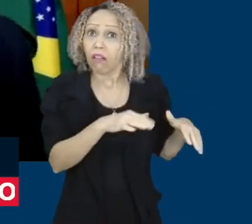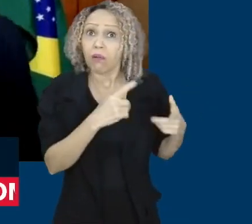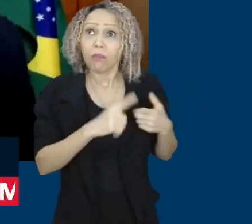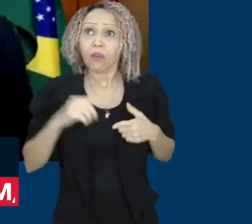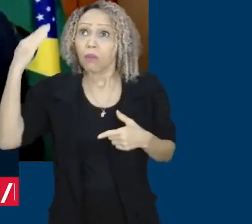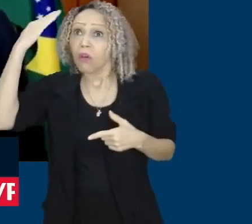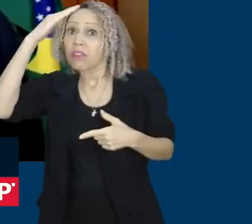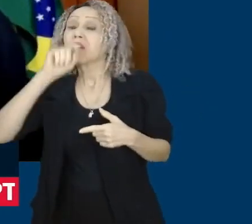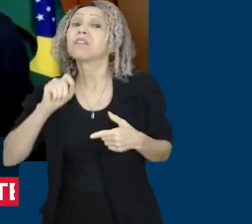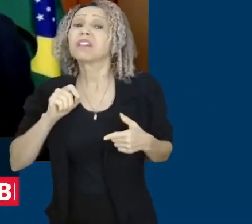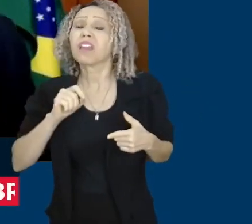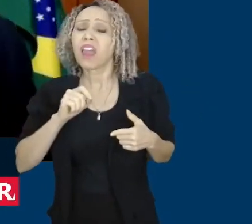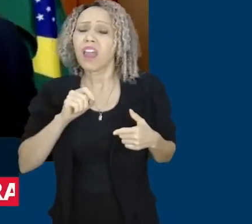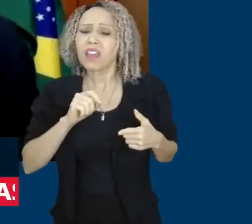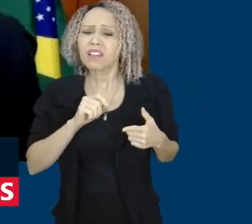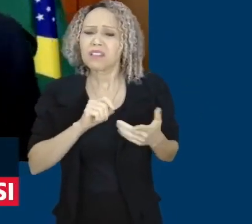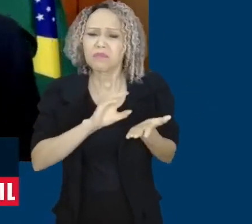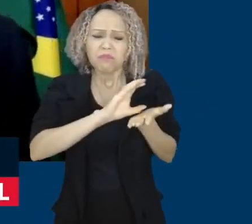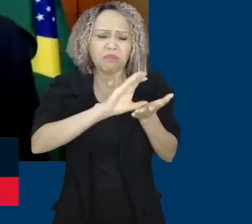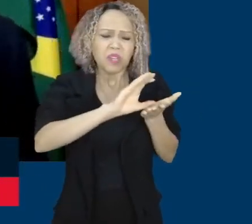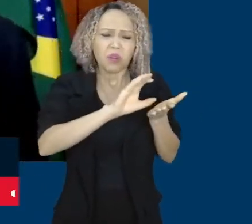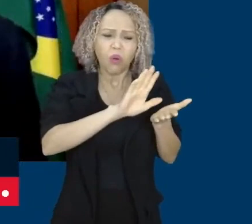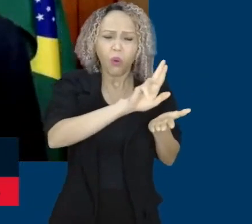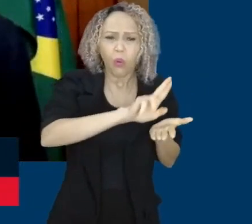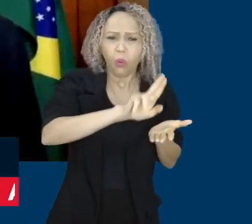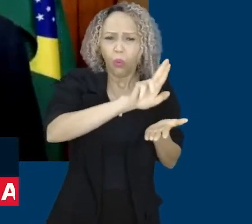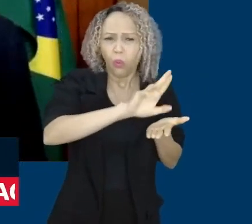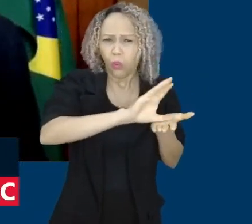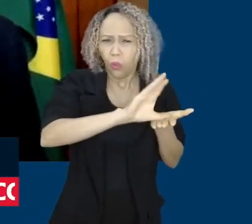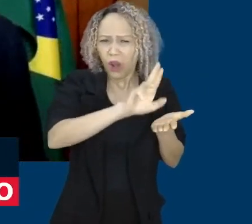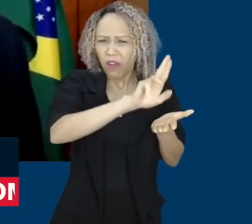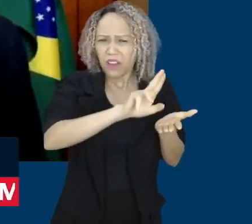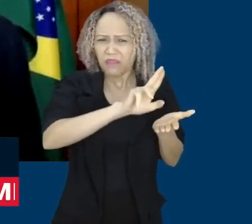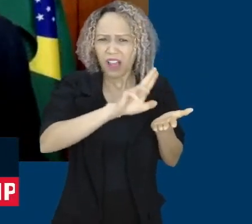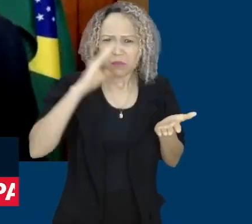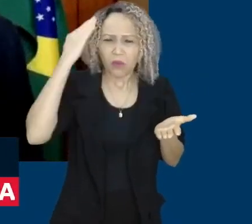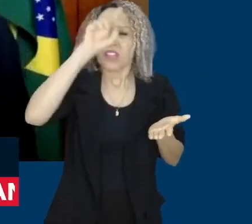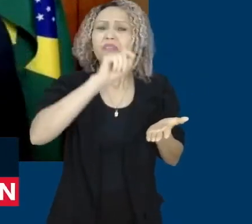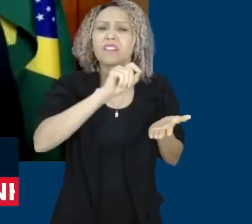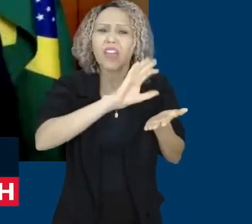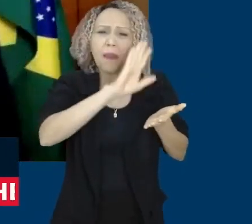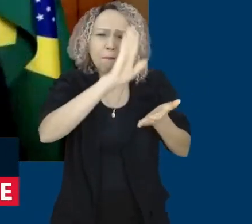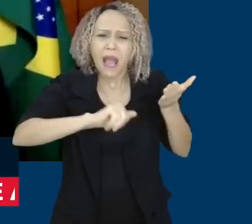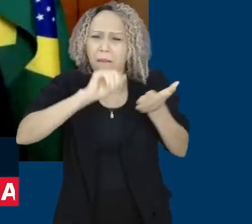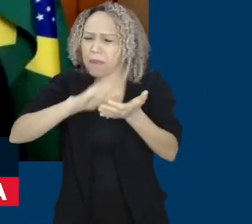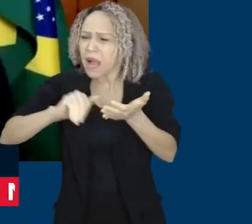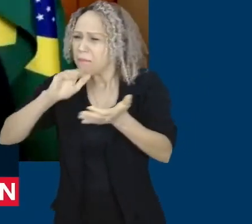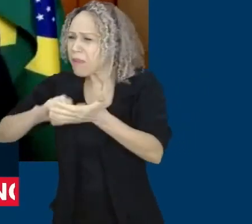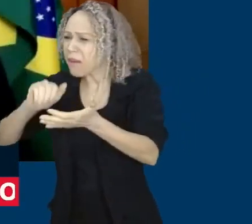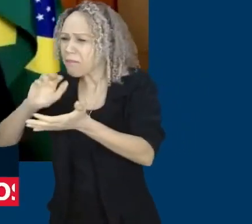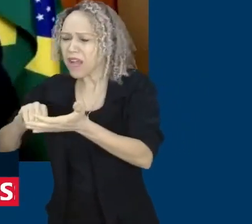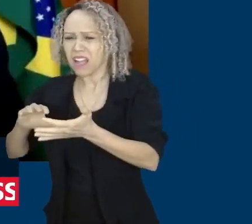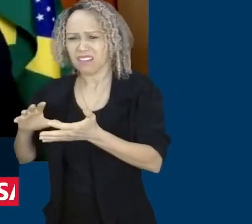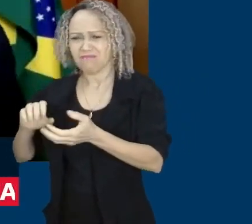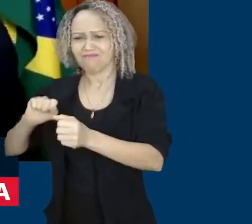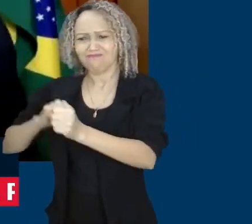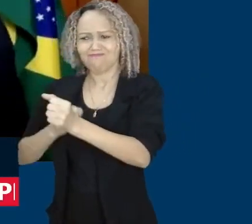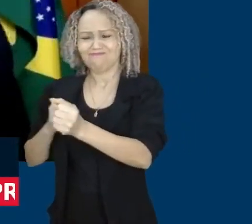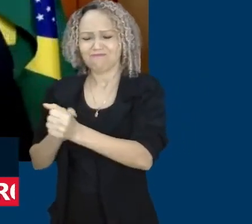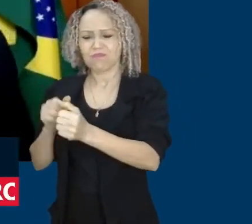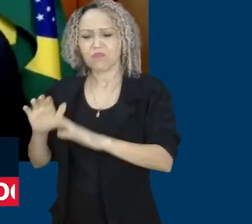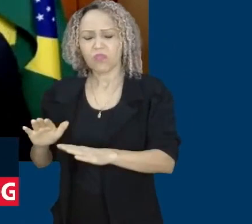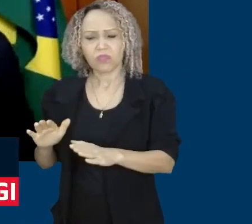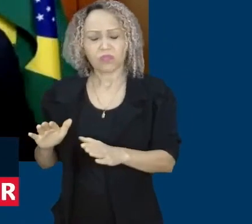das universidades, dos institutos federais e das instituições de fomento da pesquisa no